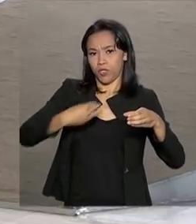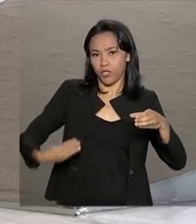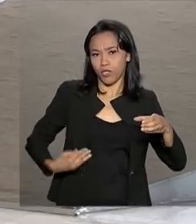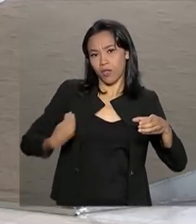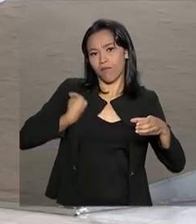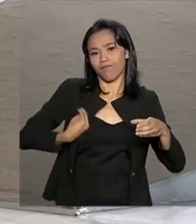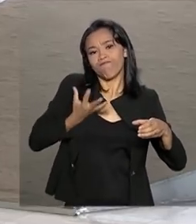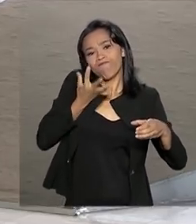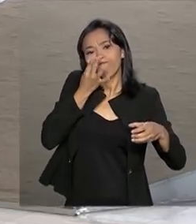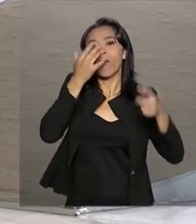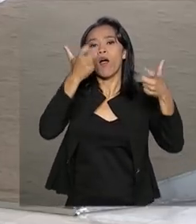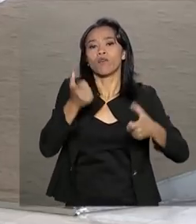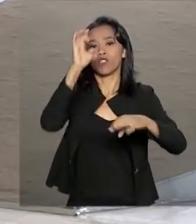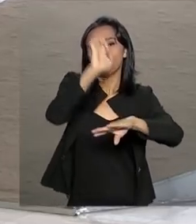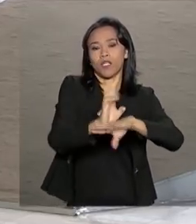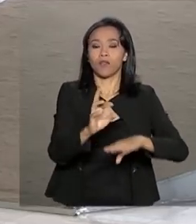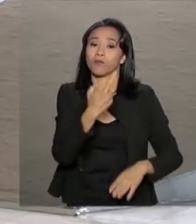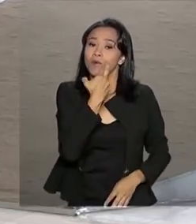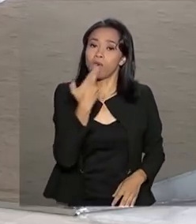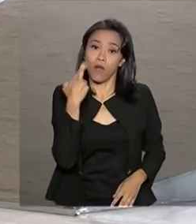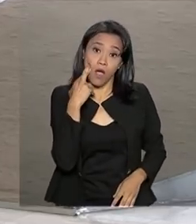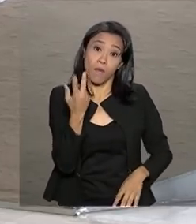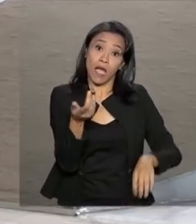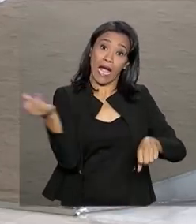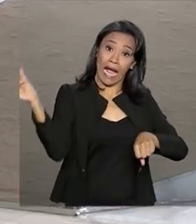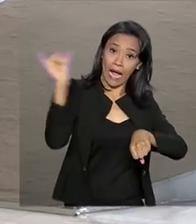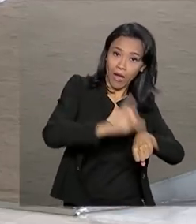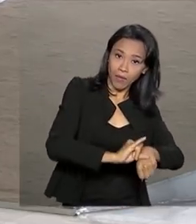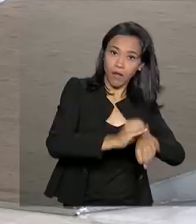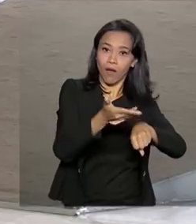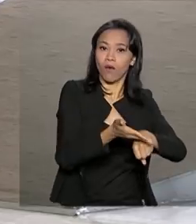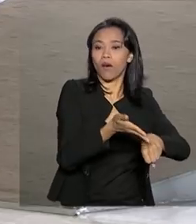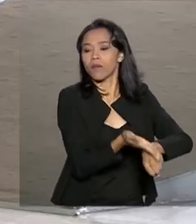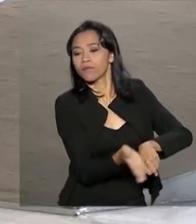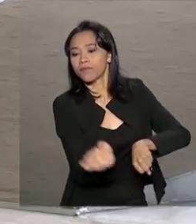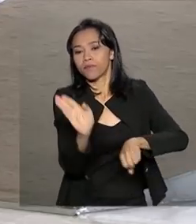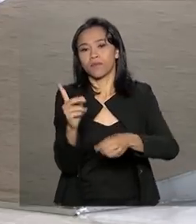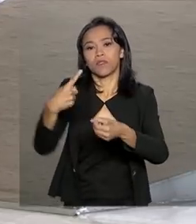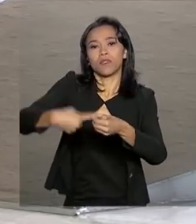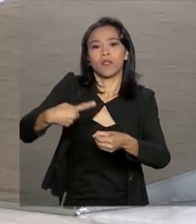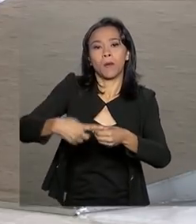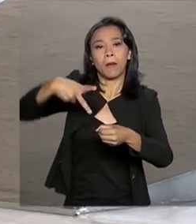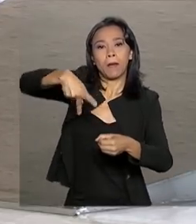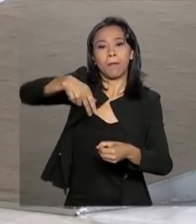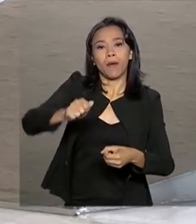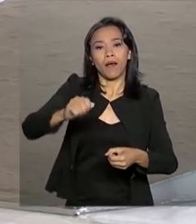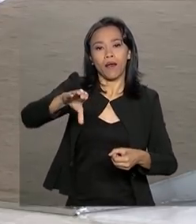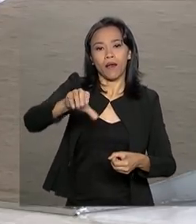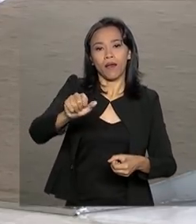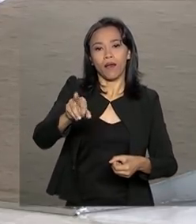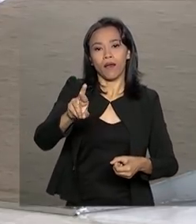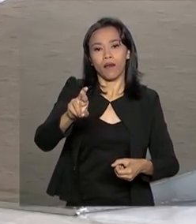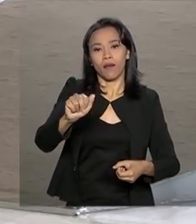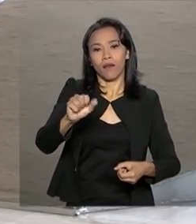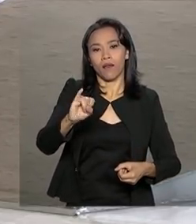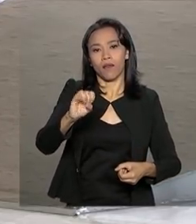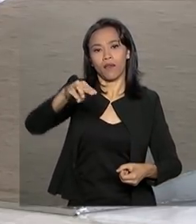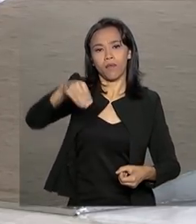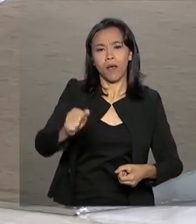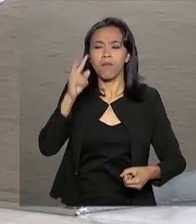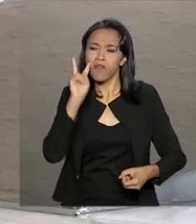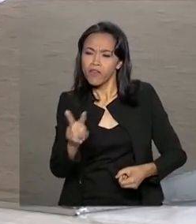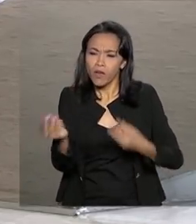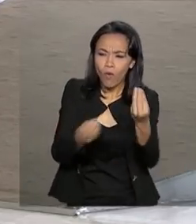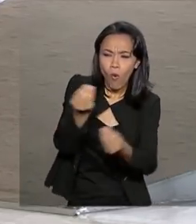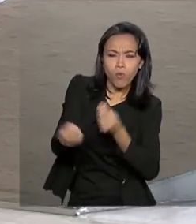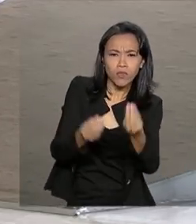Roraima. Eles passaram pela capital, Boa Vista, e seguem hoje para Pacaraima, na fronteira com a Venezuela, para verificar como é que